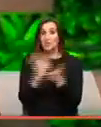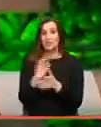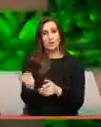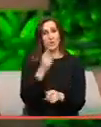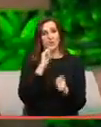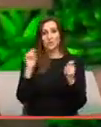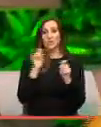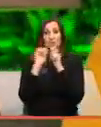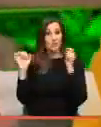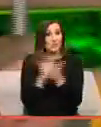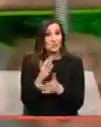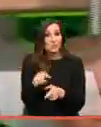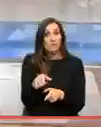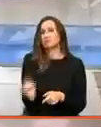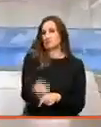isto é jornalismo